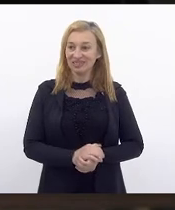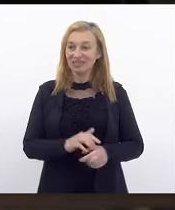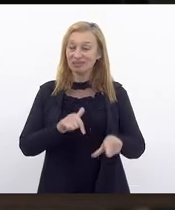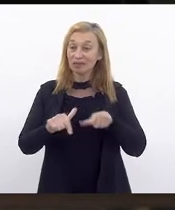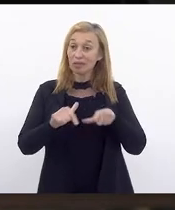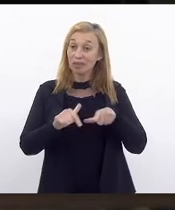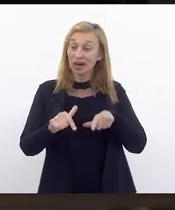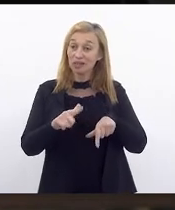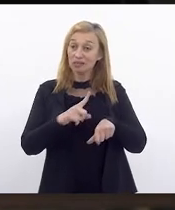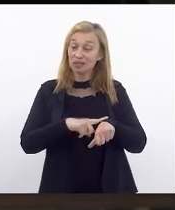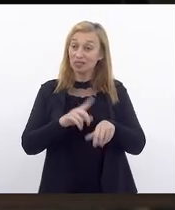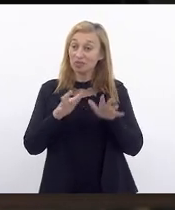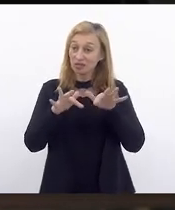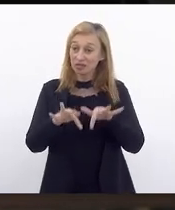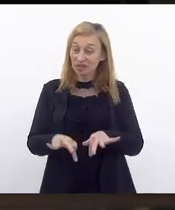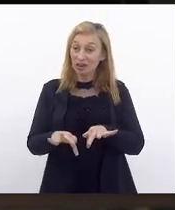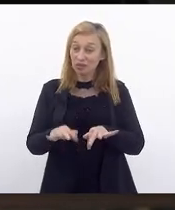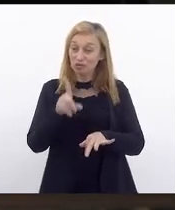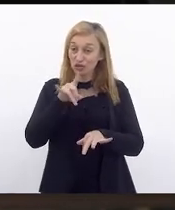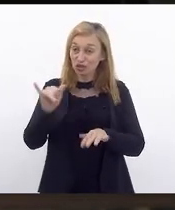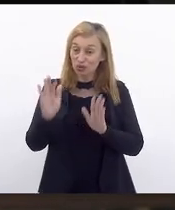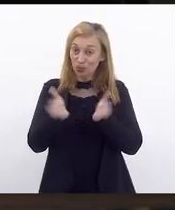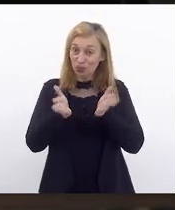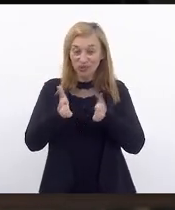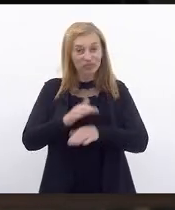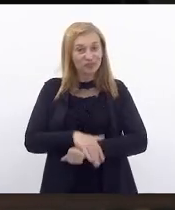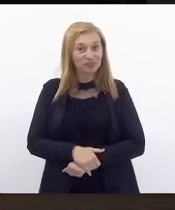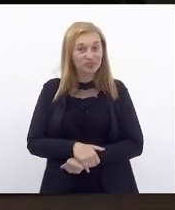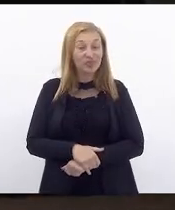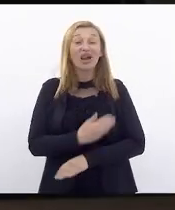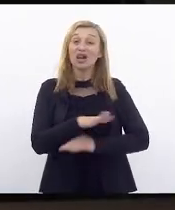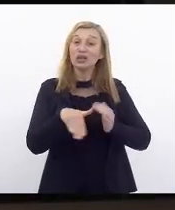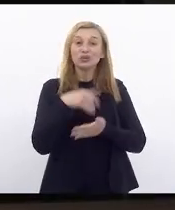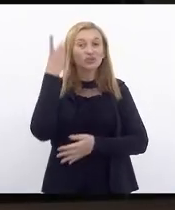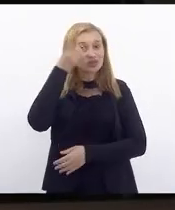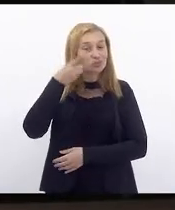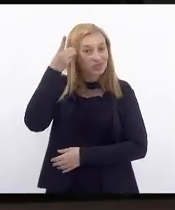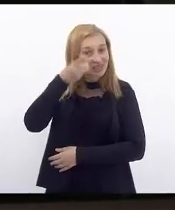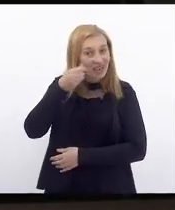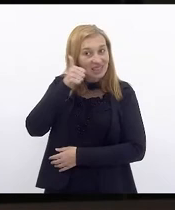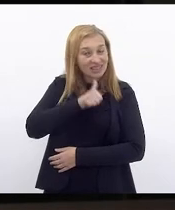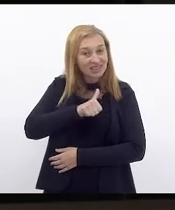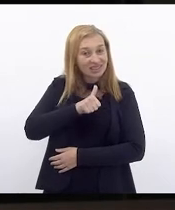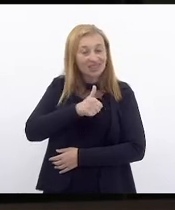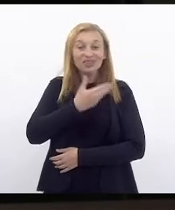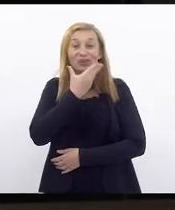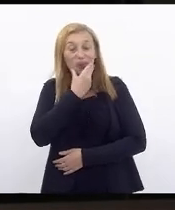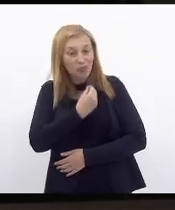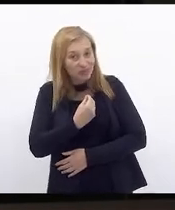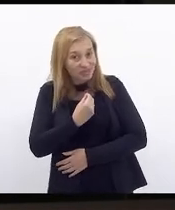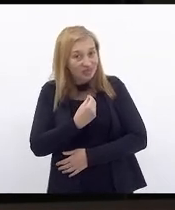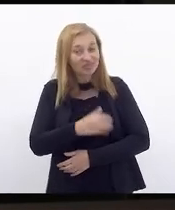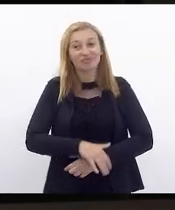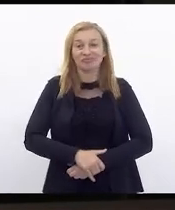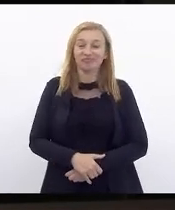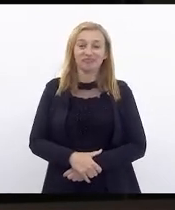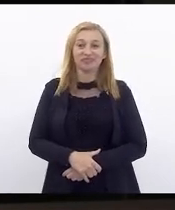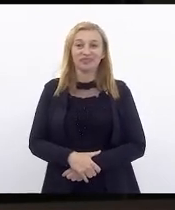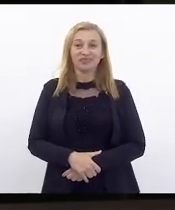final da sessão do dia de hoje. Senhoras deputadas presentes, senhores deputados presentes,